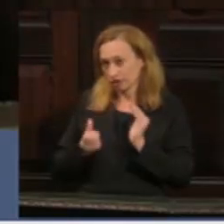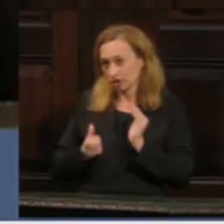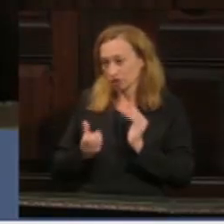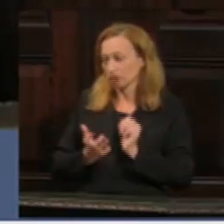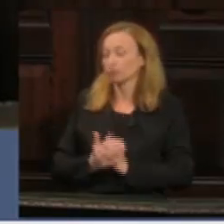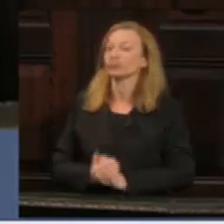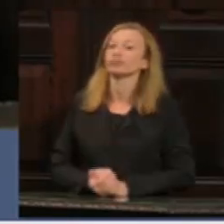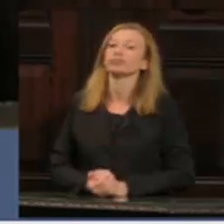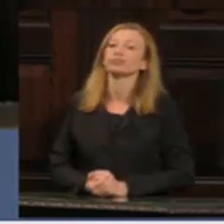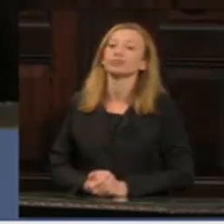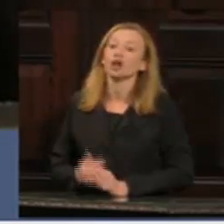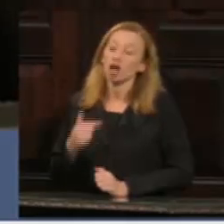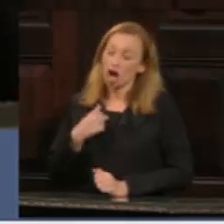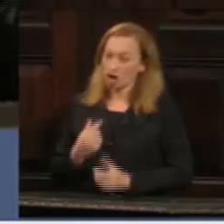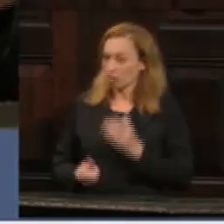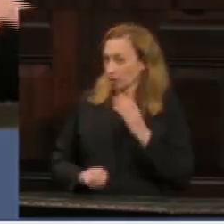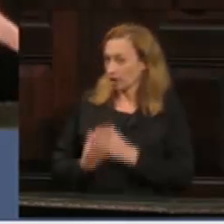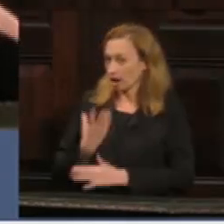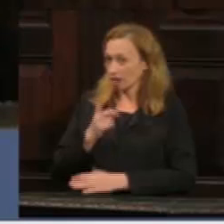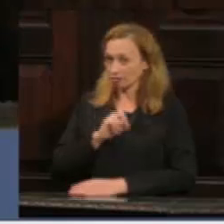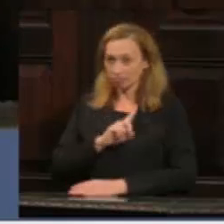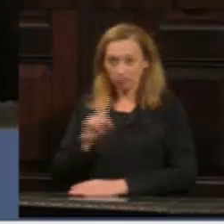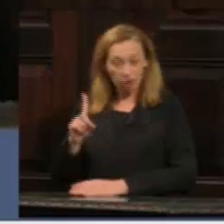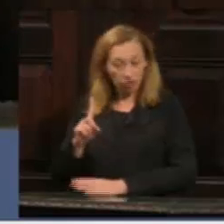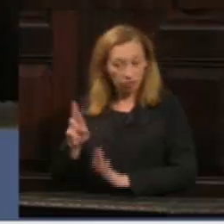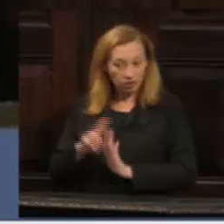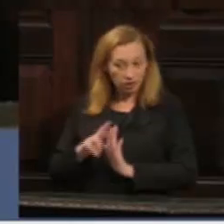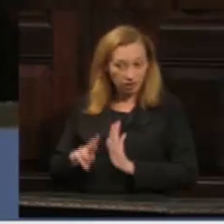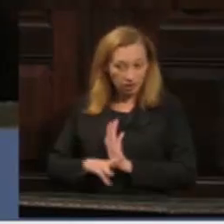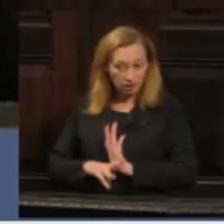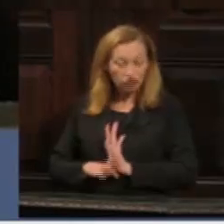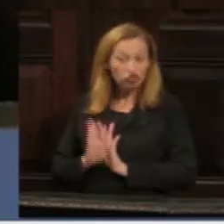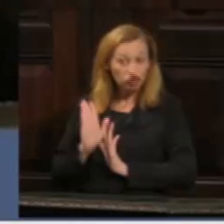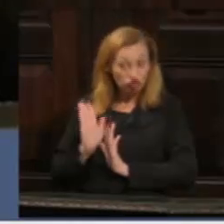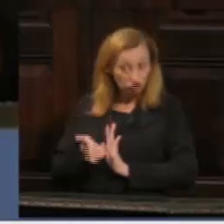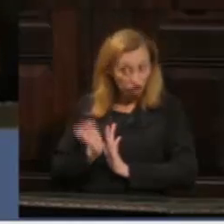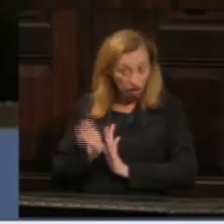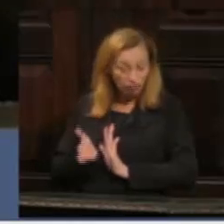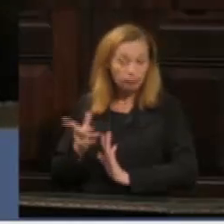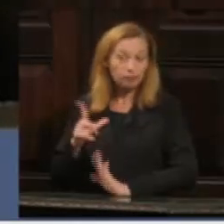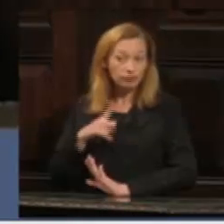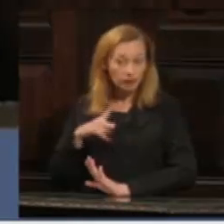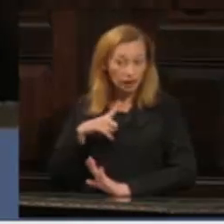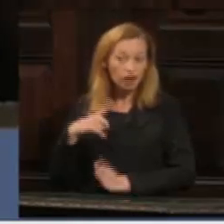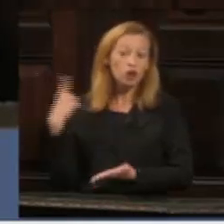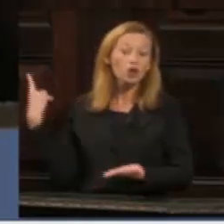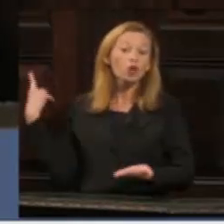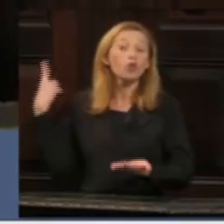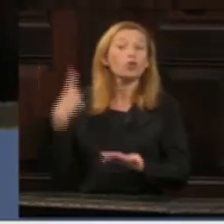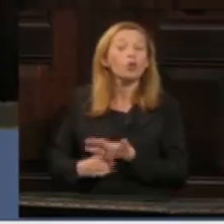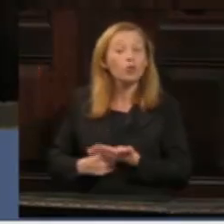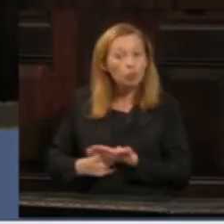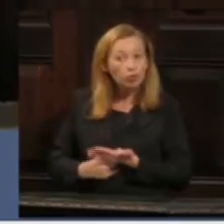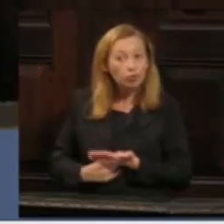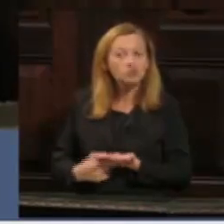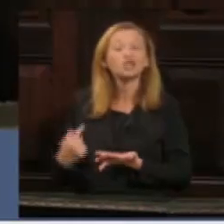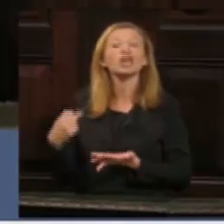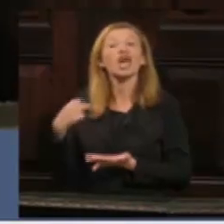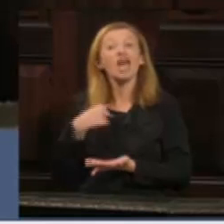Então, não estou criando as metas agora. Foram os compromissos que